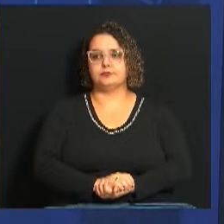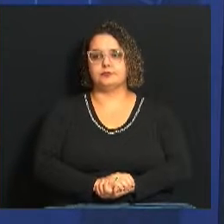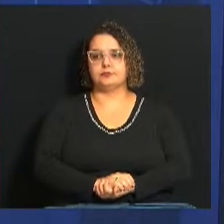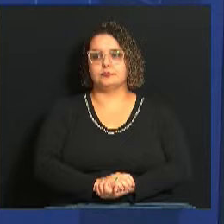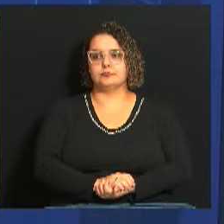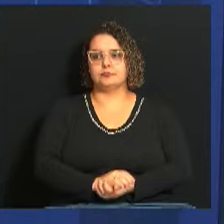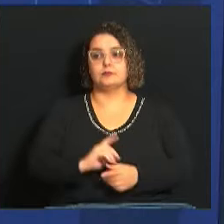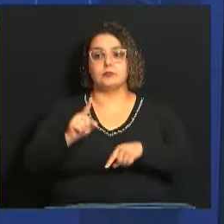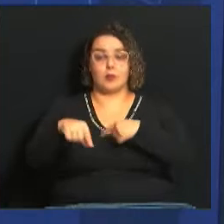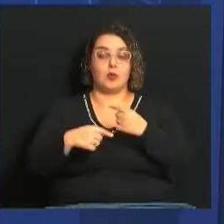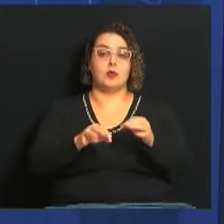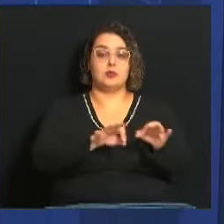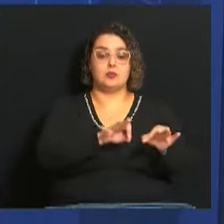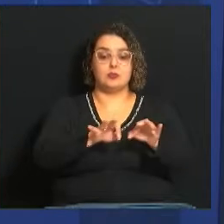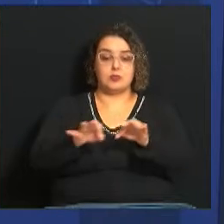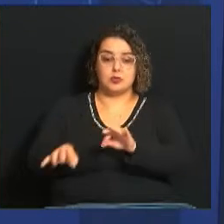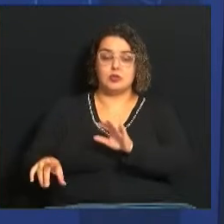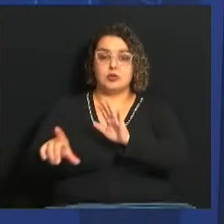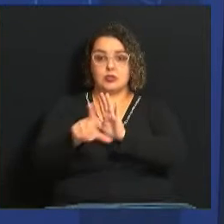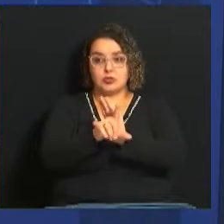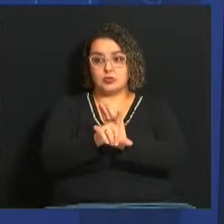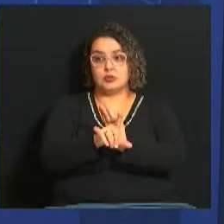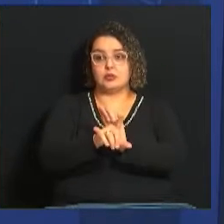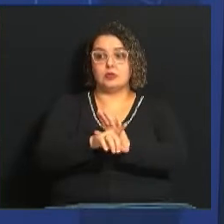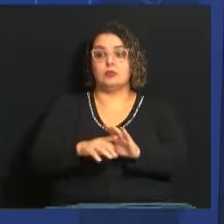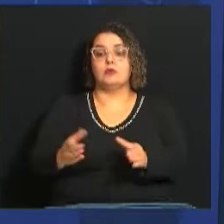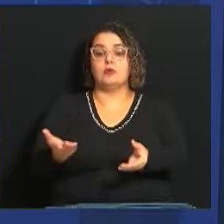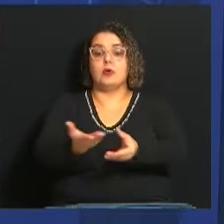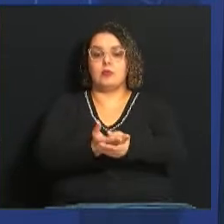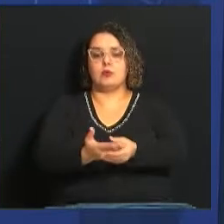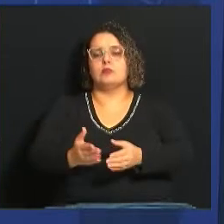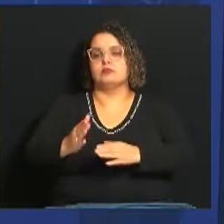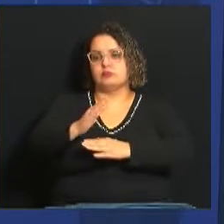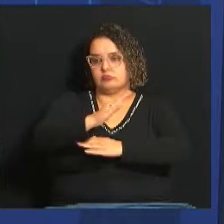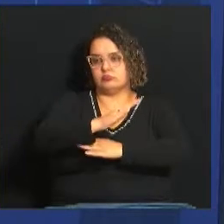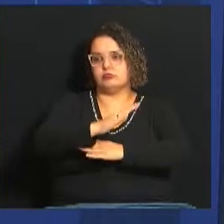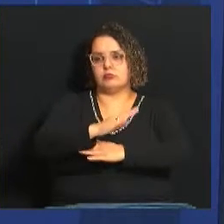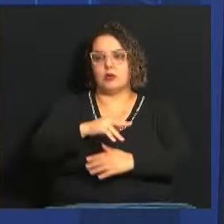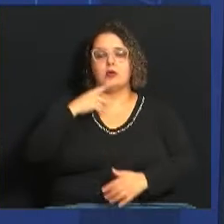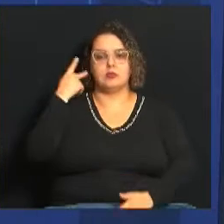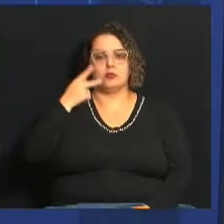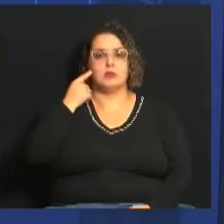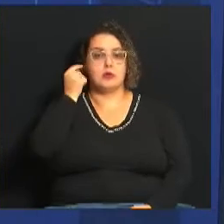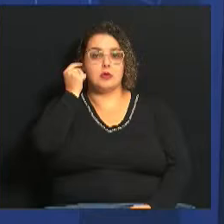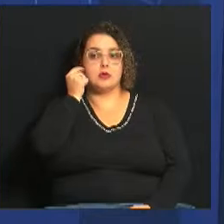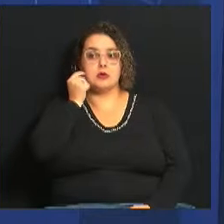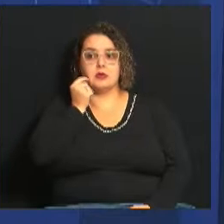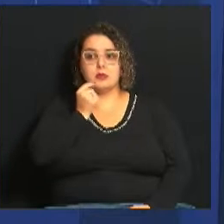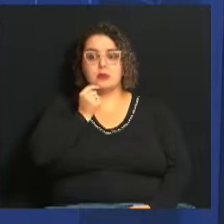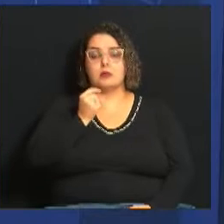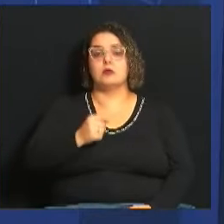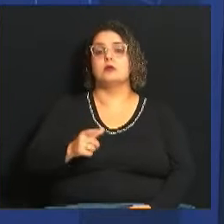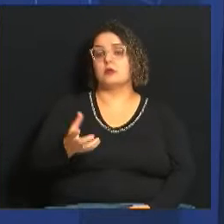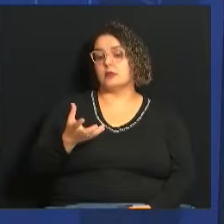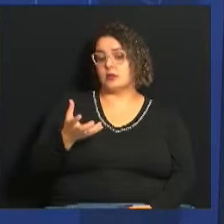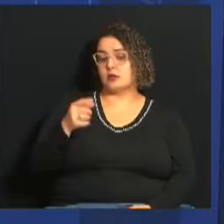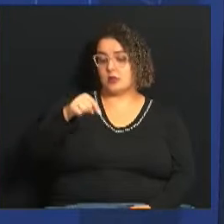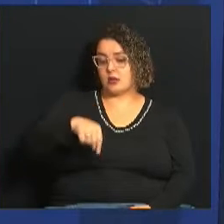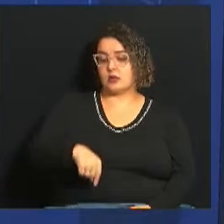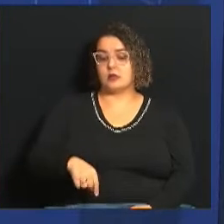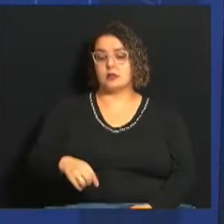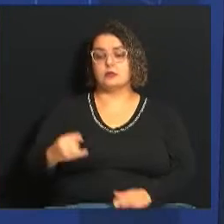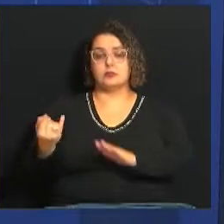Outro projeto de lei que foi protocolado é de autoria do vereador Marcelo Silva, que quer instituir aqui no município